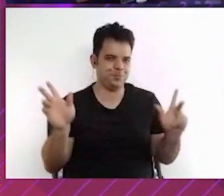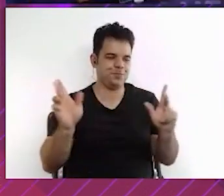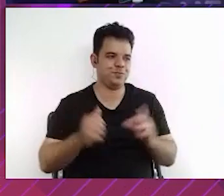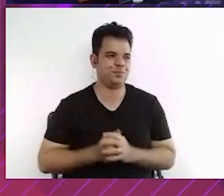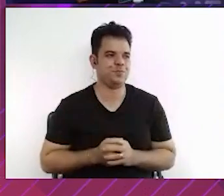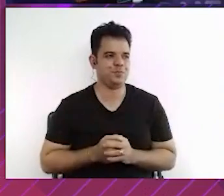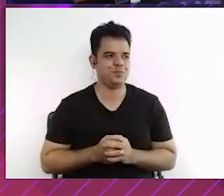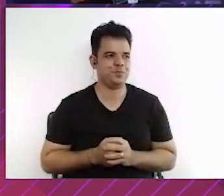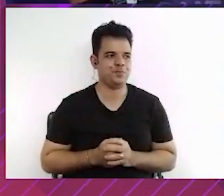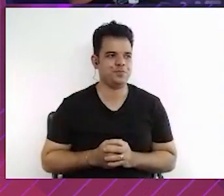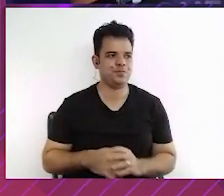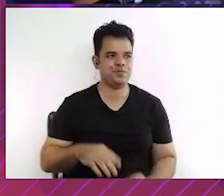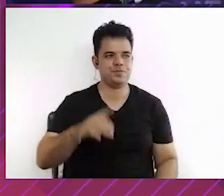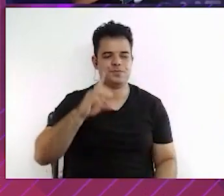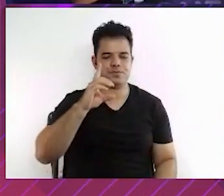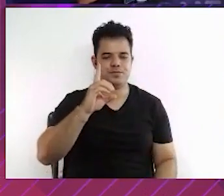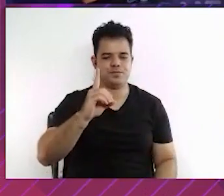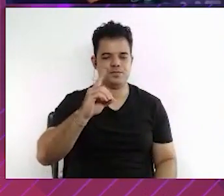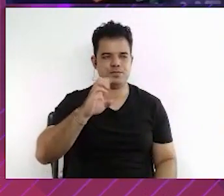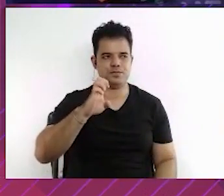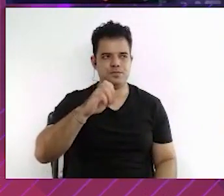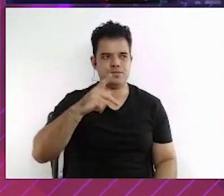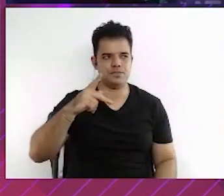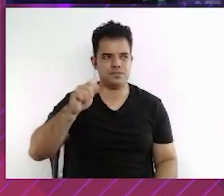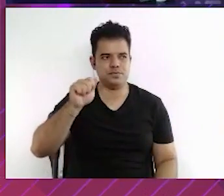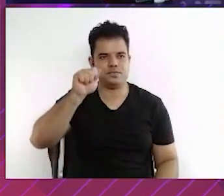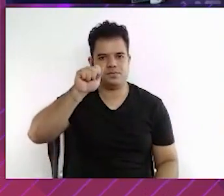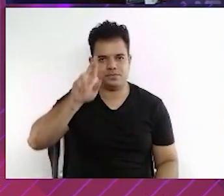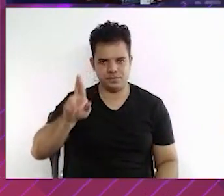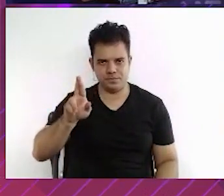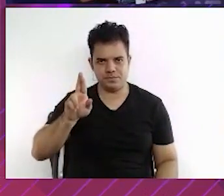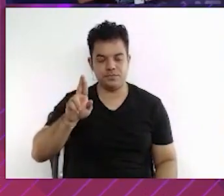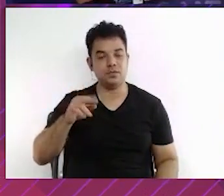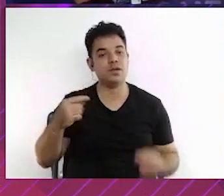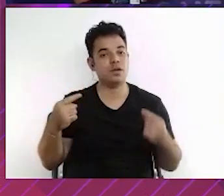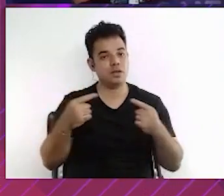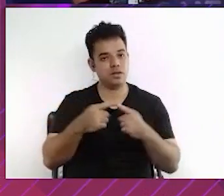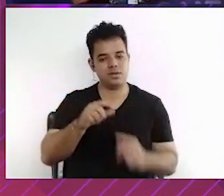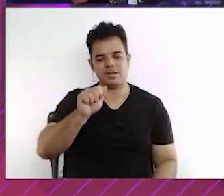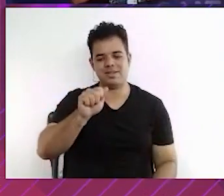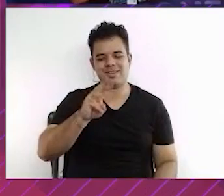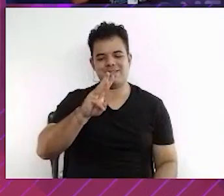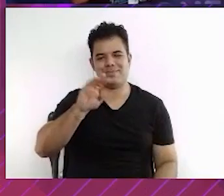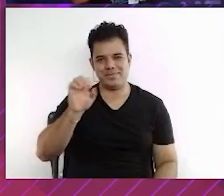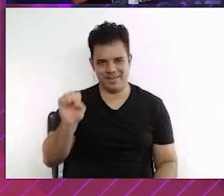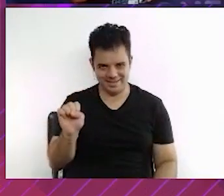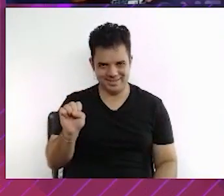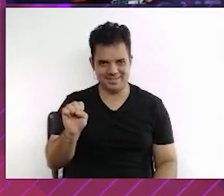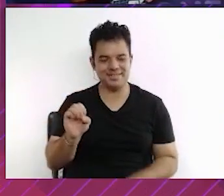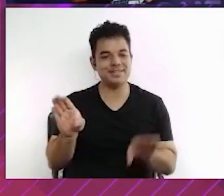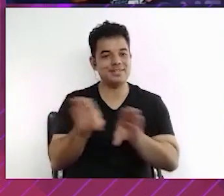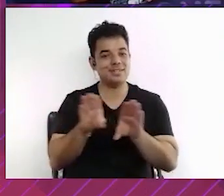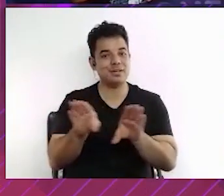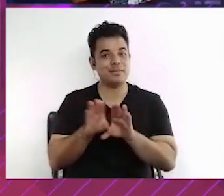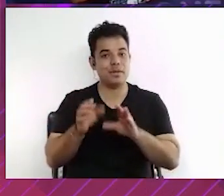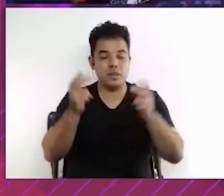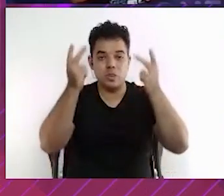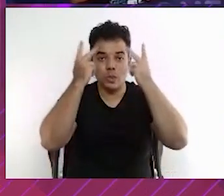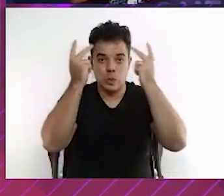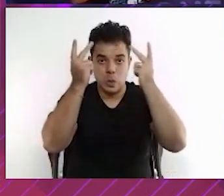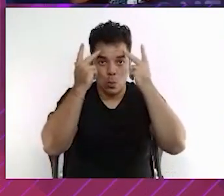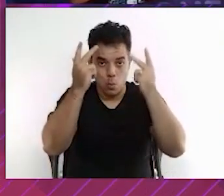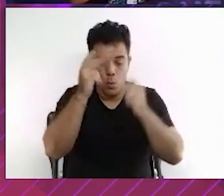o DeepAR. O DeepAR é um modelo da AWS, é uma rede neural